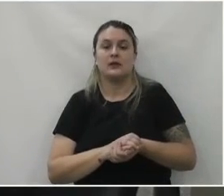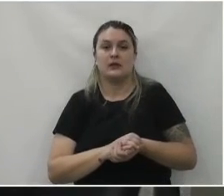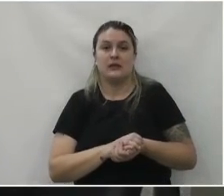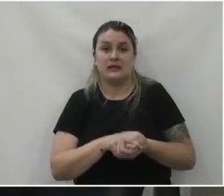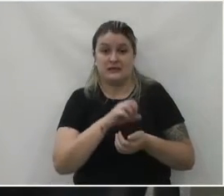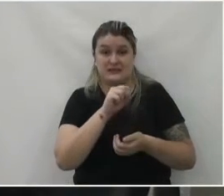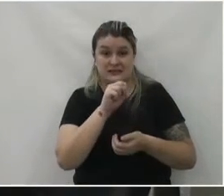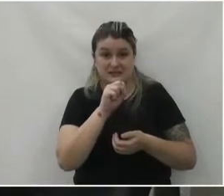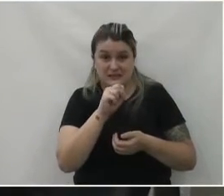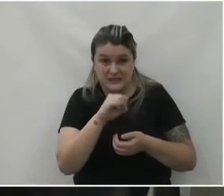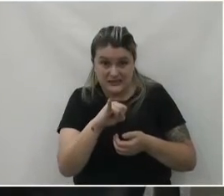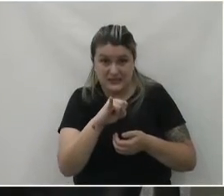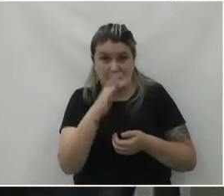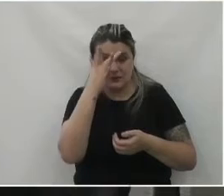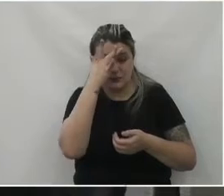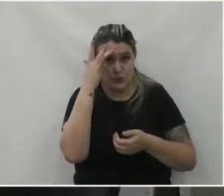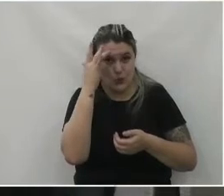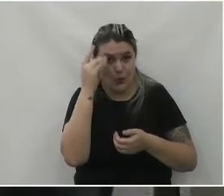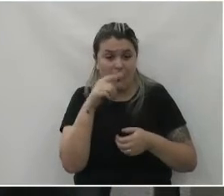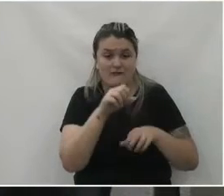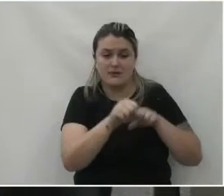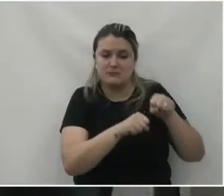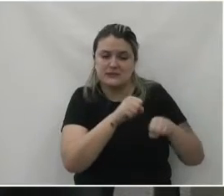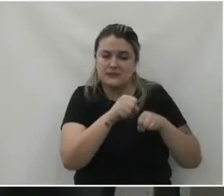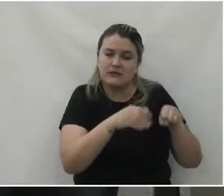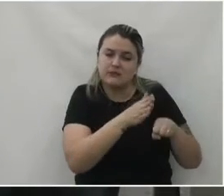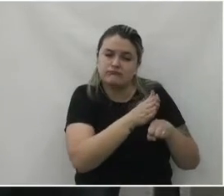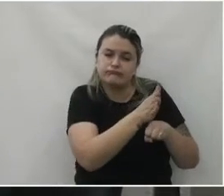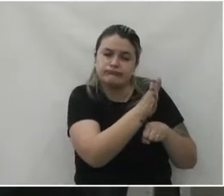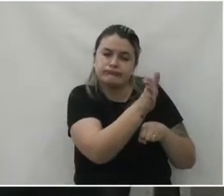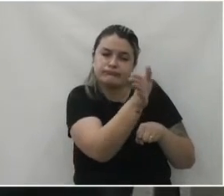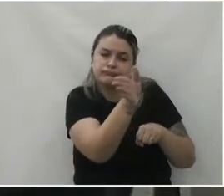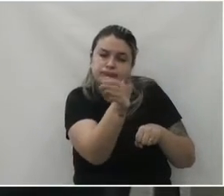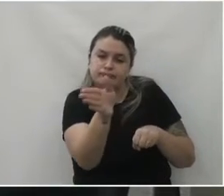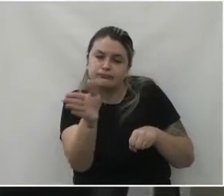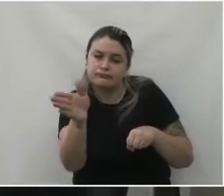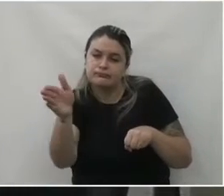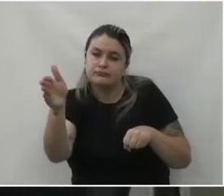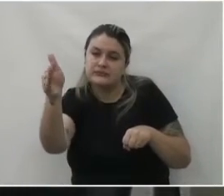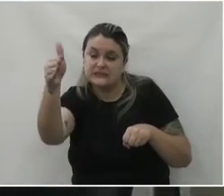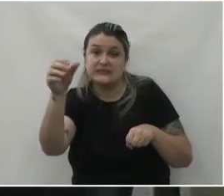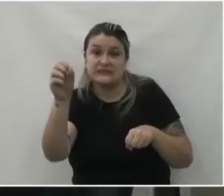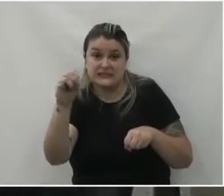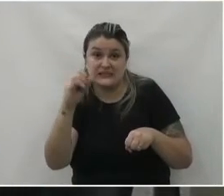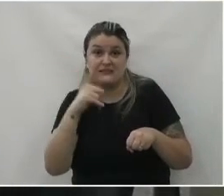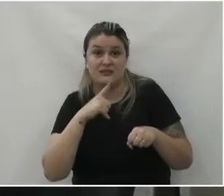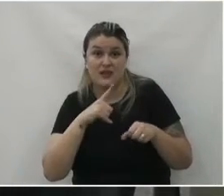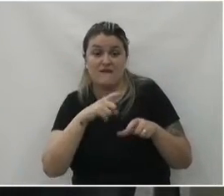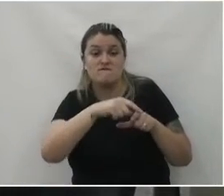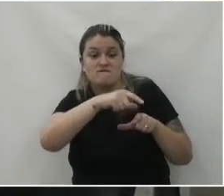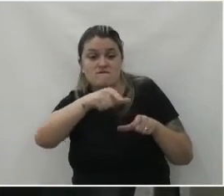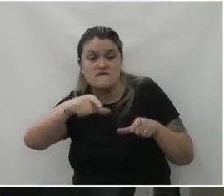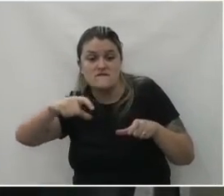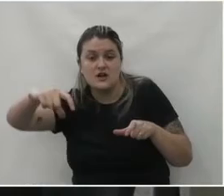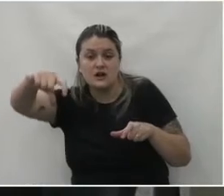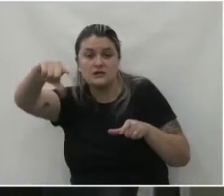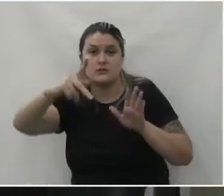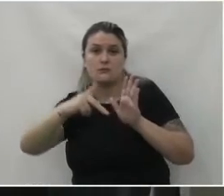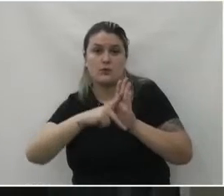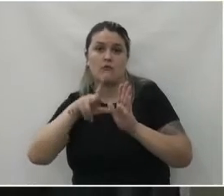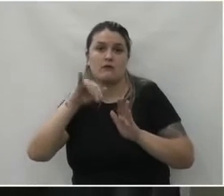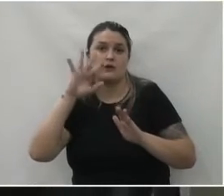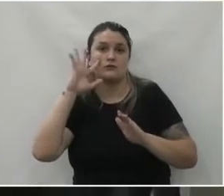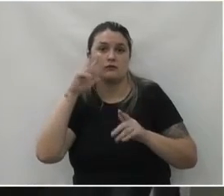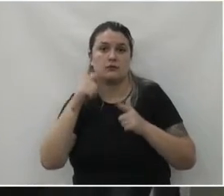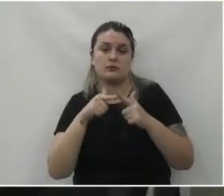saindo das ruas adjacentes teve que São Luís sono solucionará o problema bom